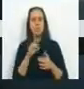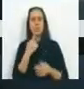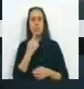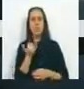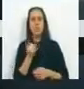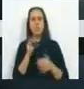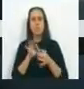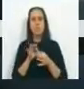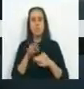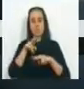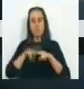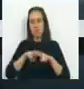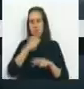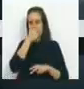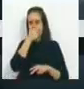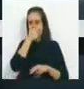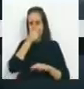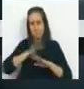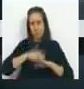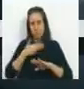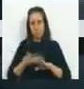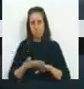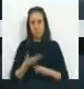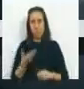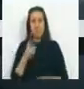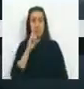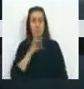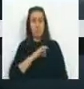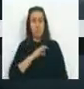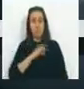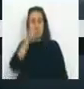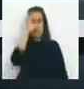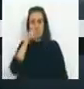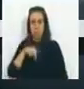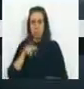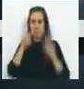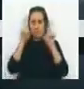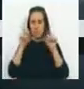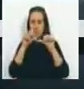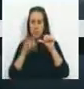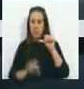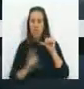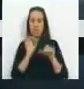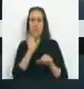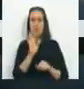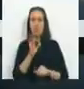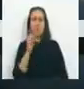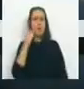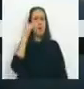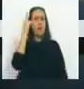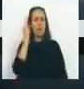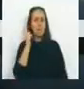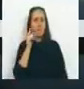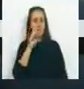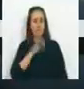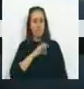das prisões. E aqui, Sra. Ministra, também já hoje aflorou o tema, mas ontem a Sra.